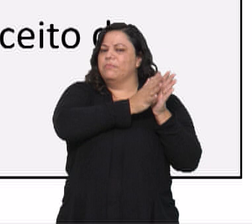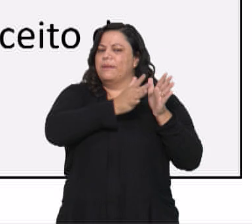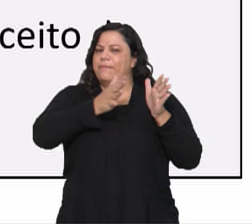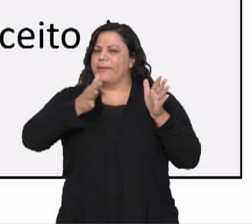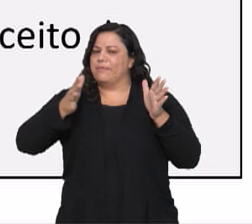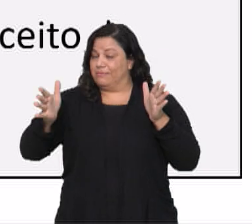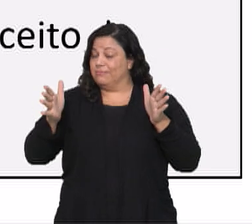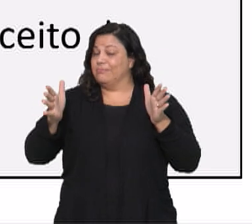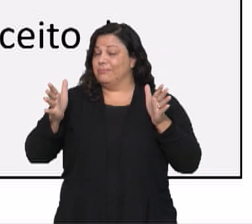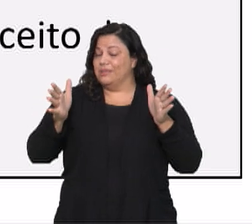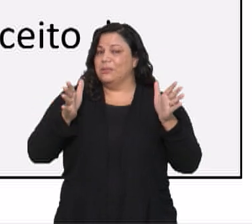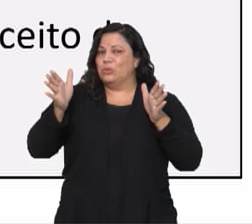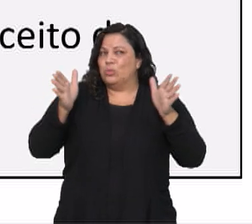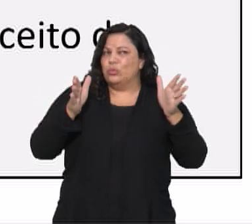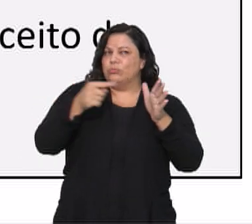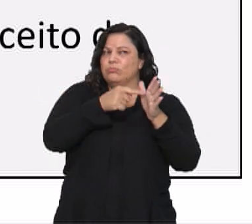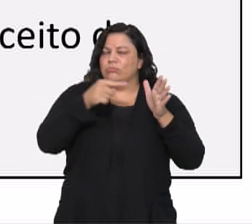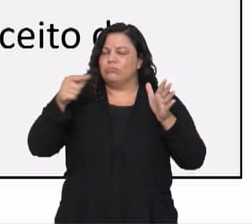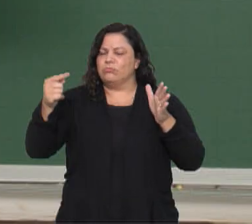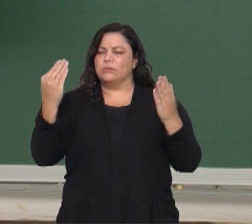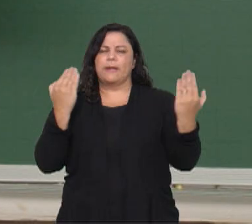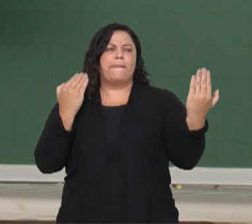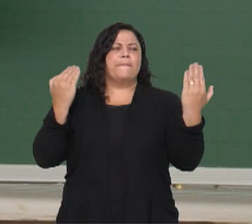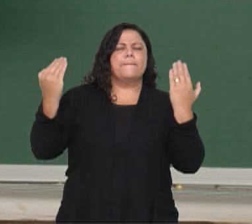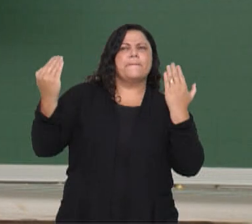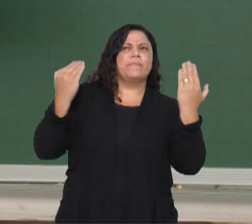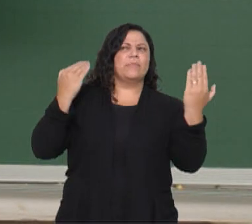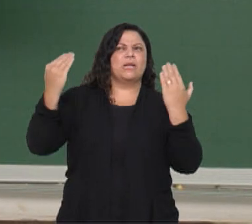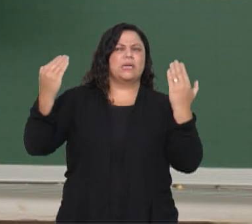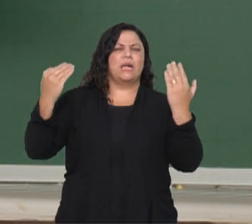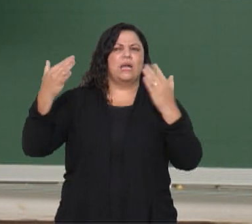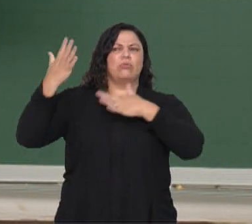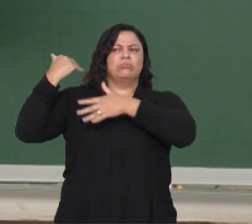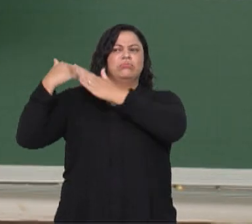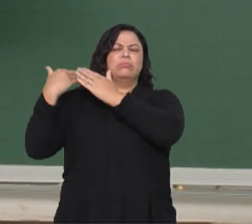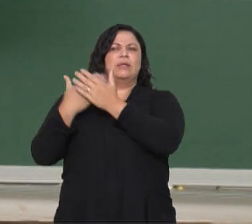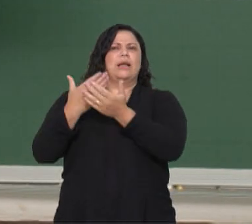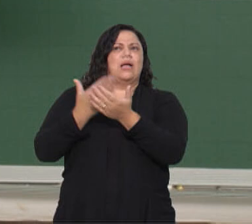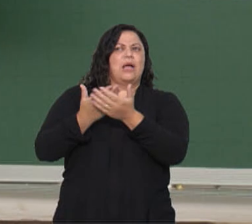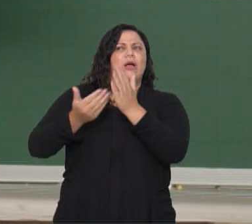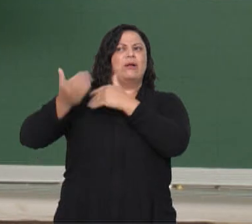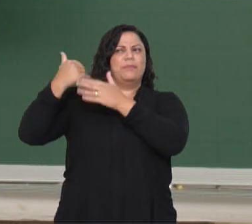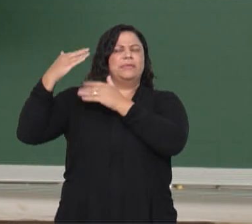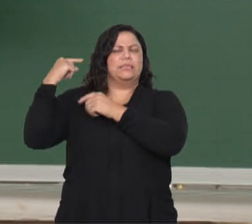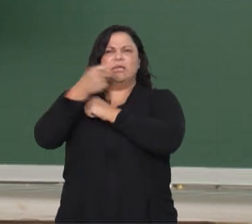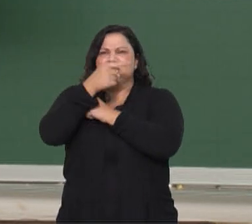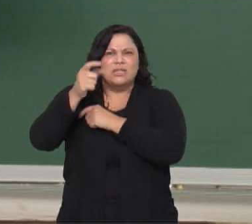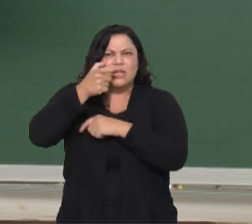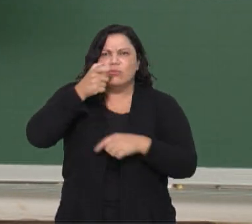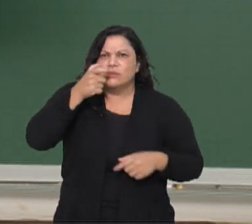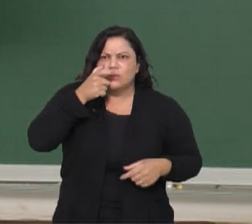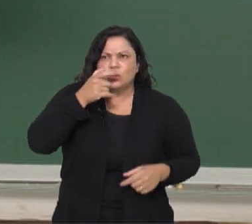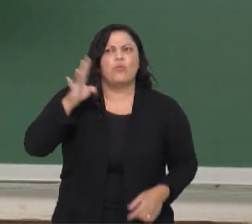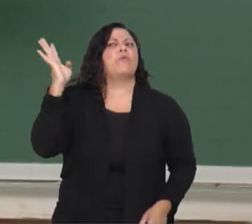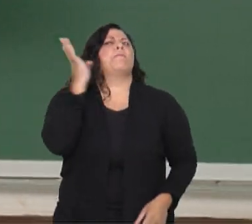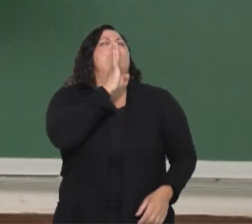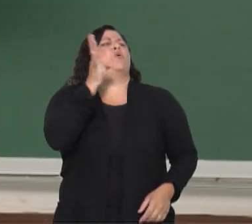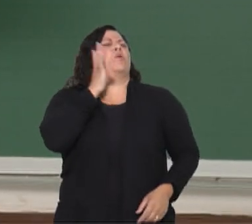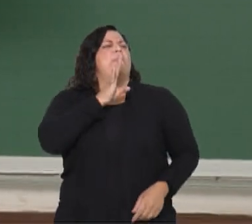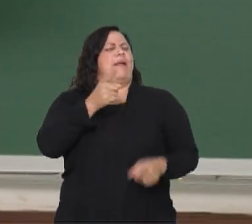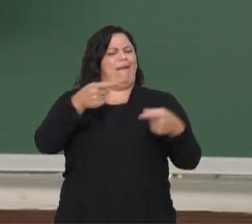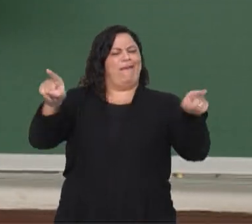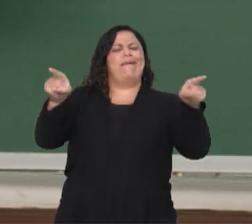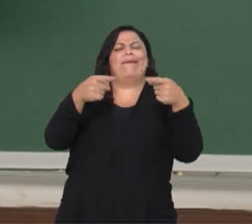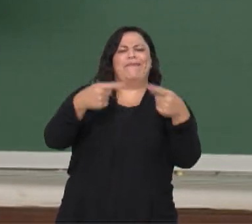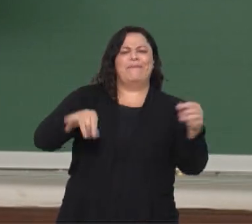neolítico, até contrapondo esse paralelo com o que foi no período paleolítico da aula passada. Não assistiu? Corre lá, foi bem bacana e rolou